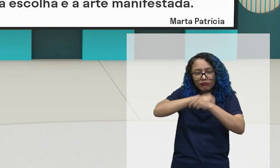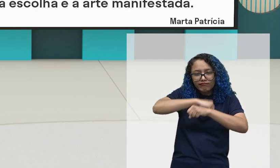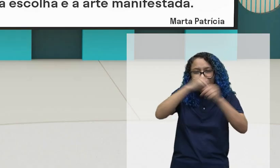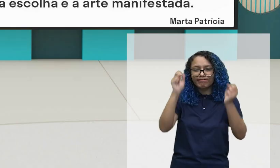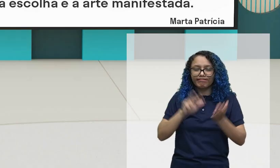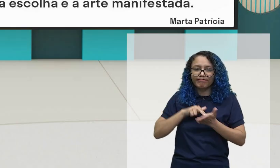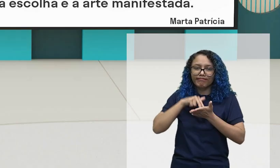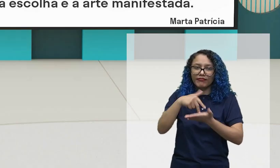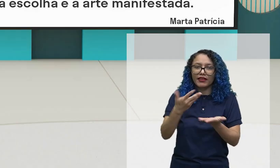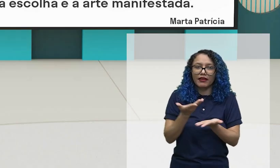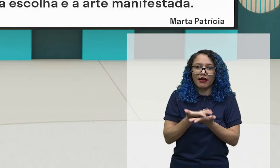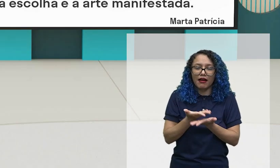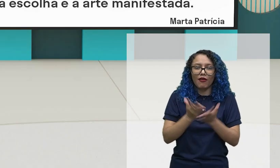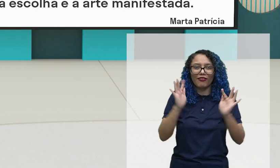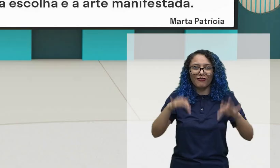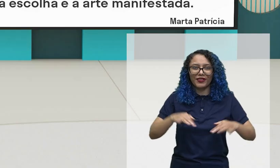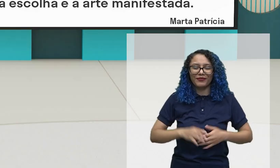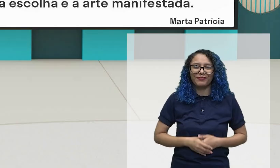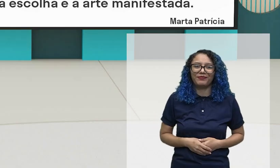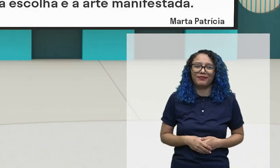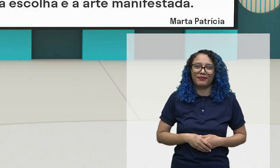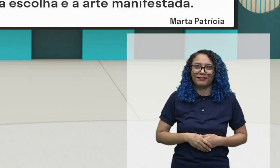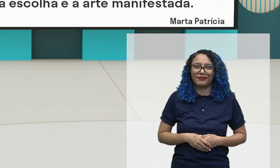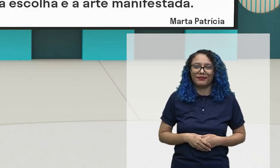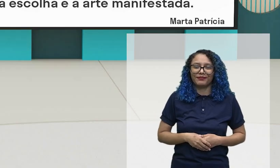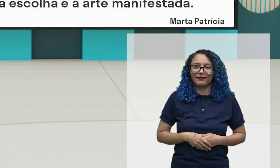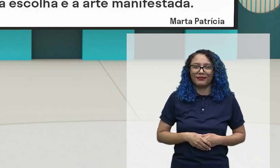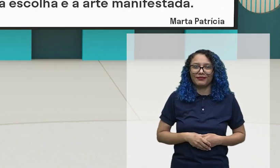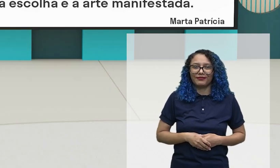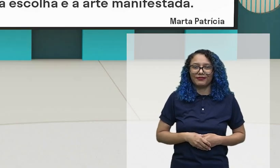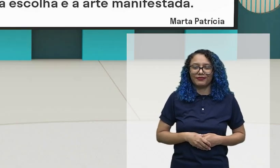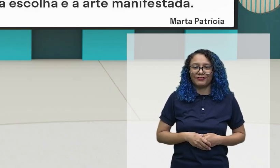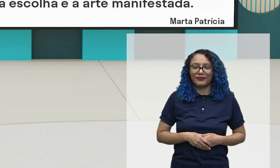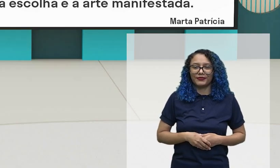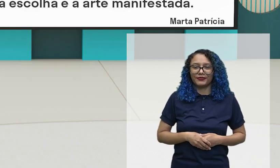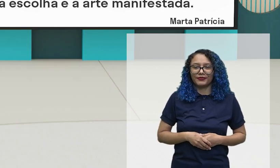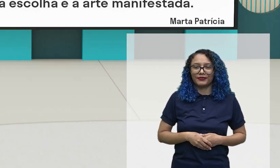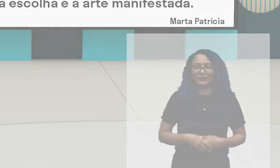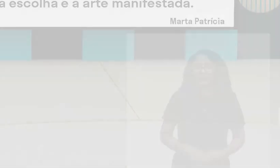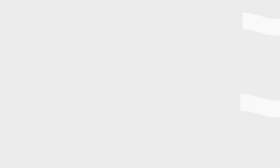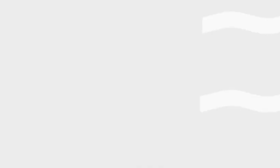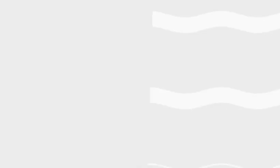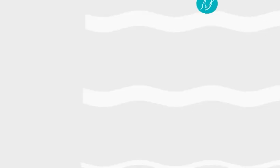dia, mesmo a partir do seu levantar. Assim, vamos chegando ao final da nossa aula de hoje.